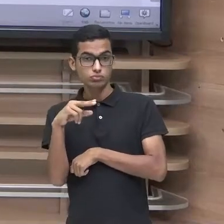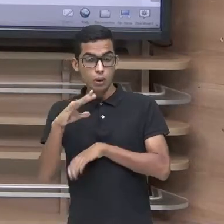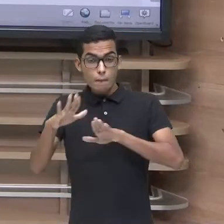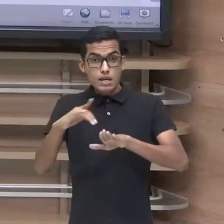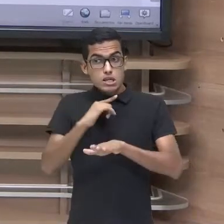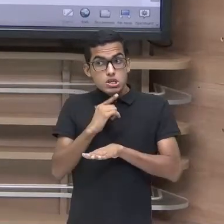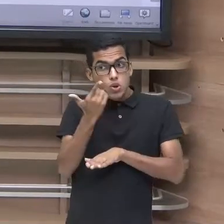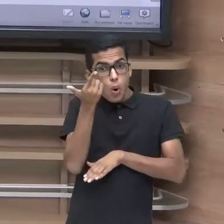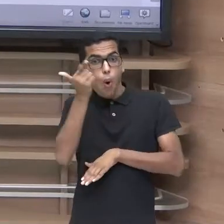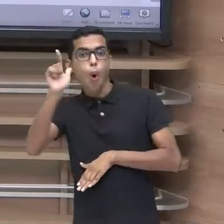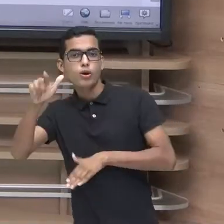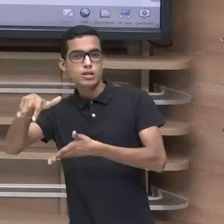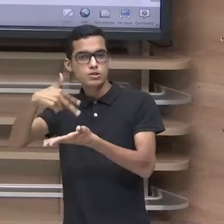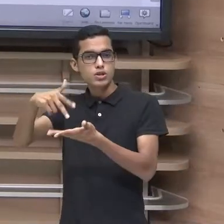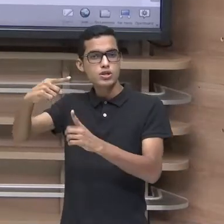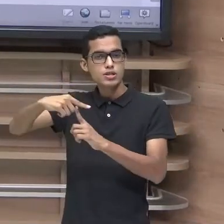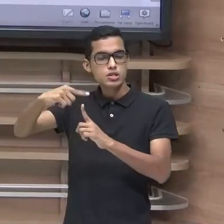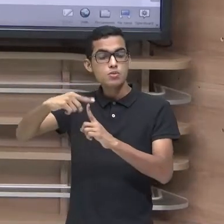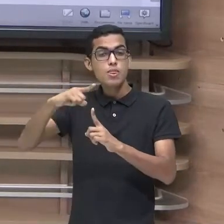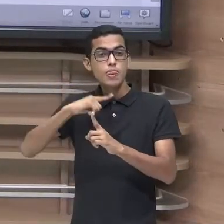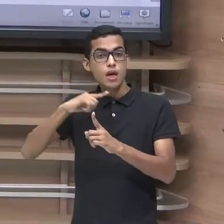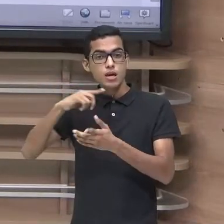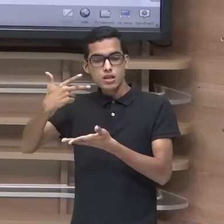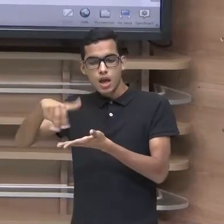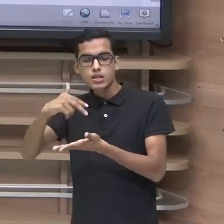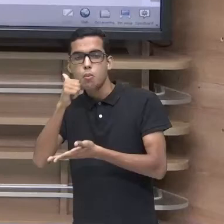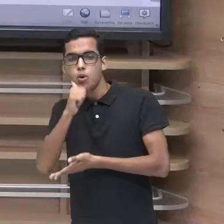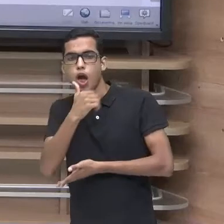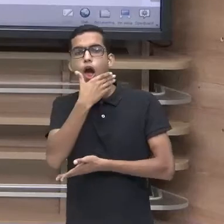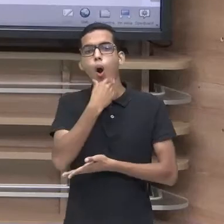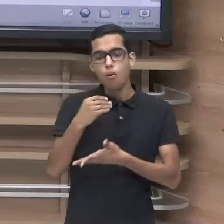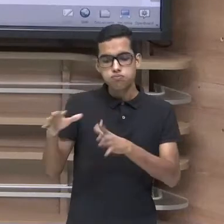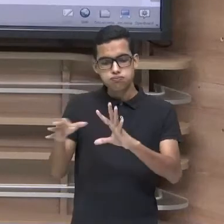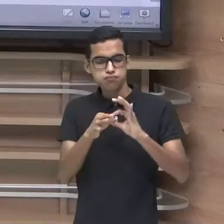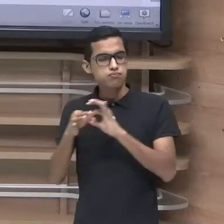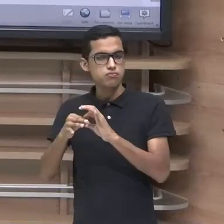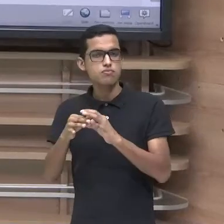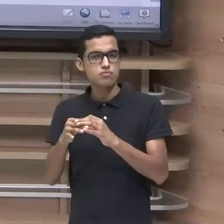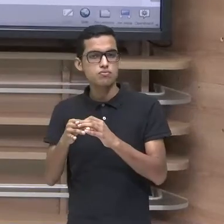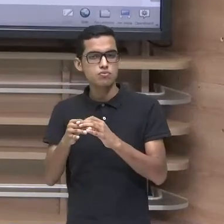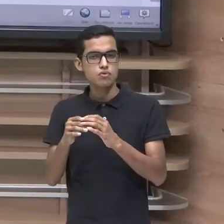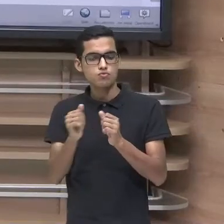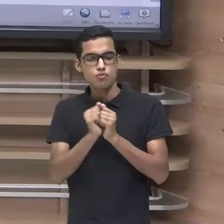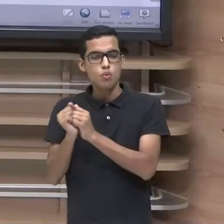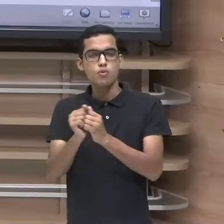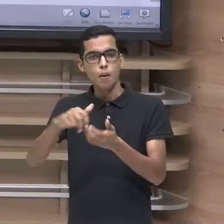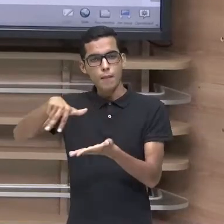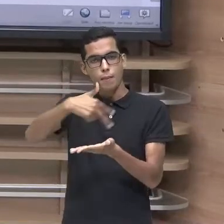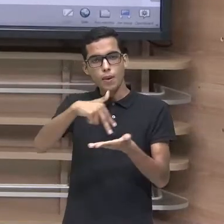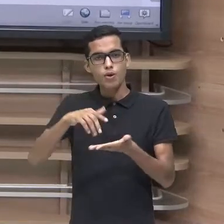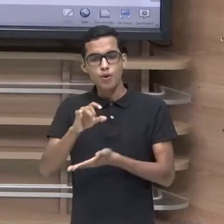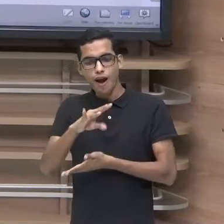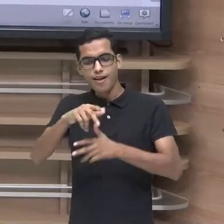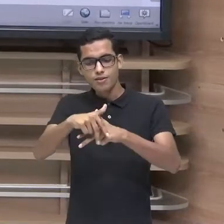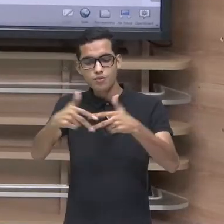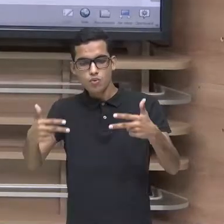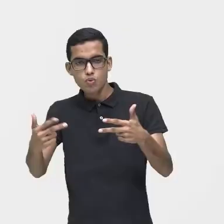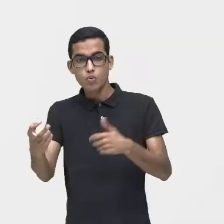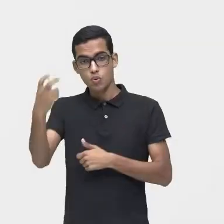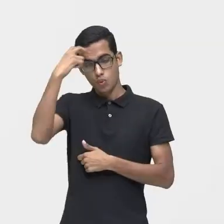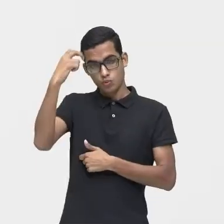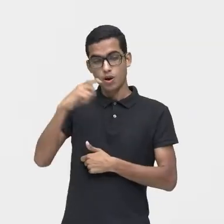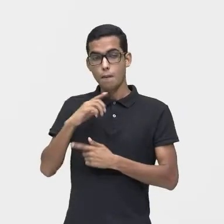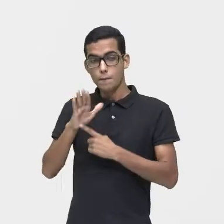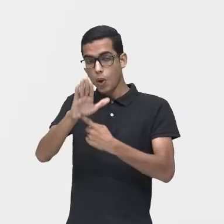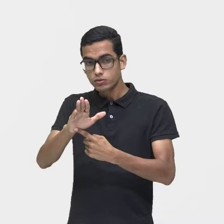dos homens e das mulheres. Então, cada etnia, cada cultura, ela vai apresentar a dança de uma forma diferente.